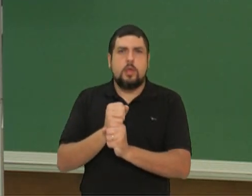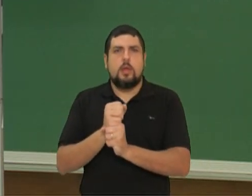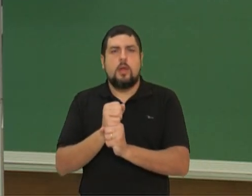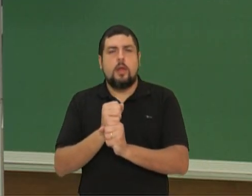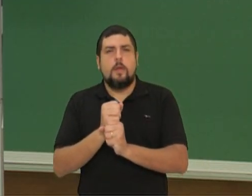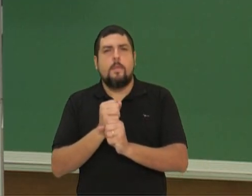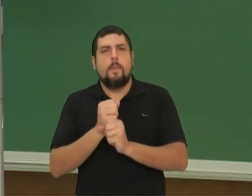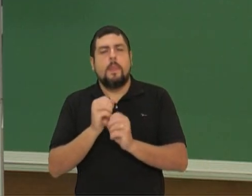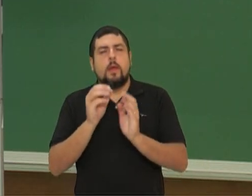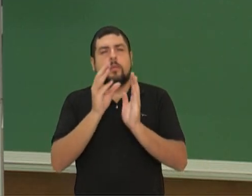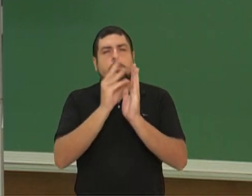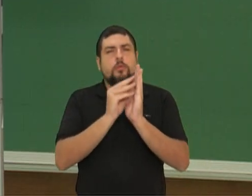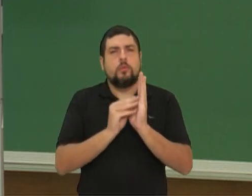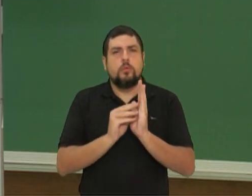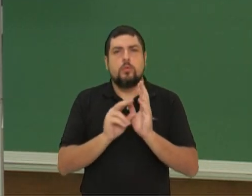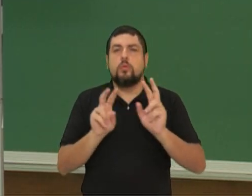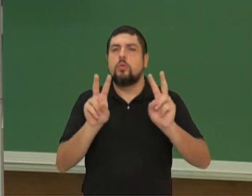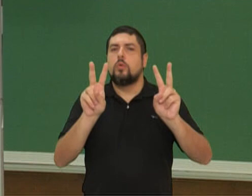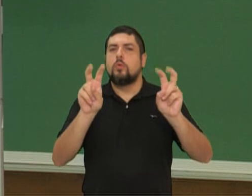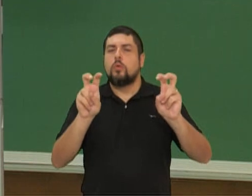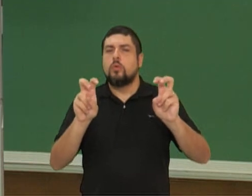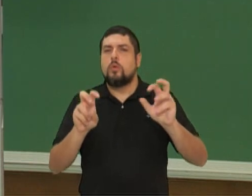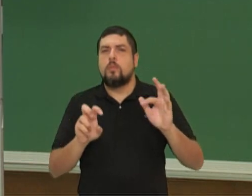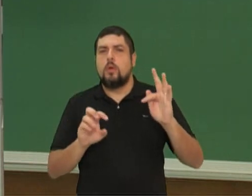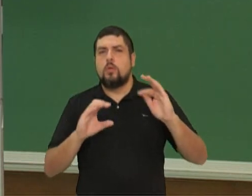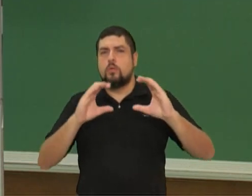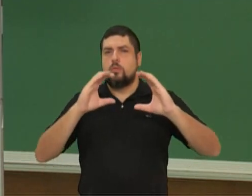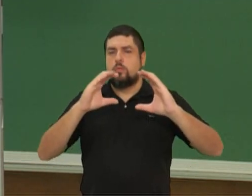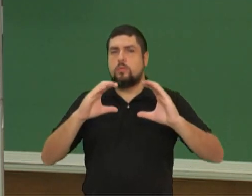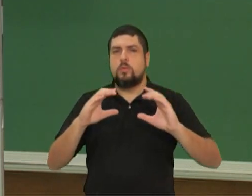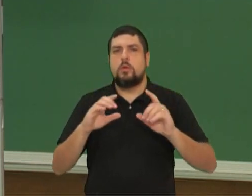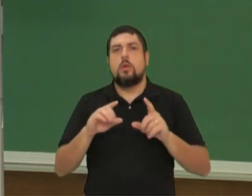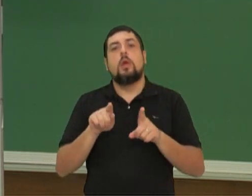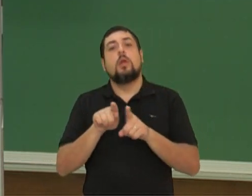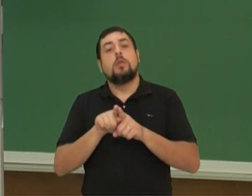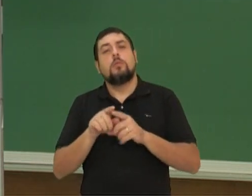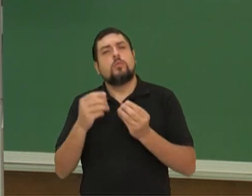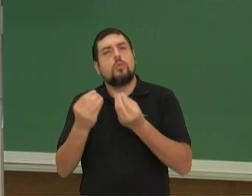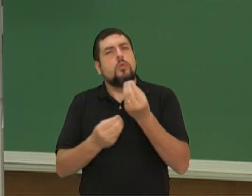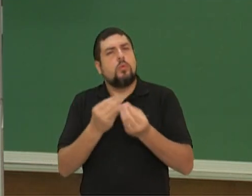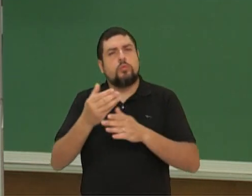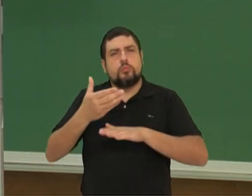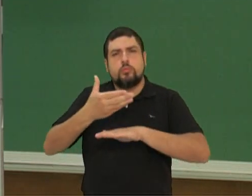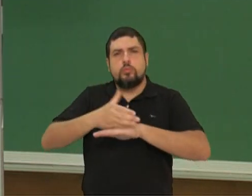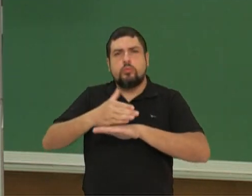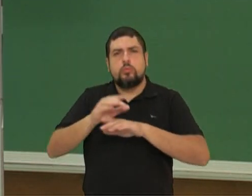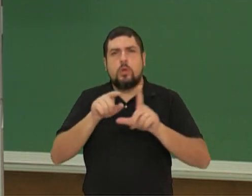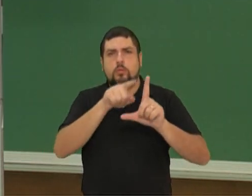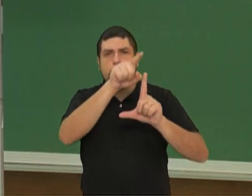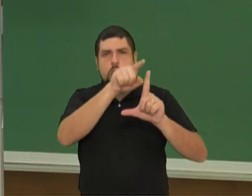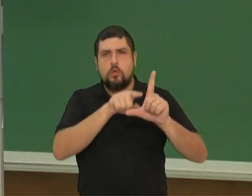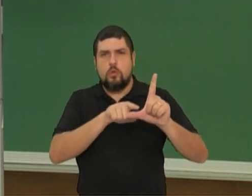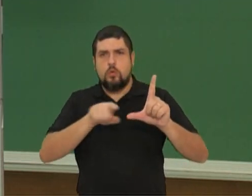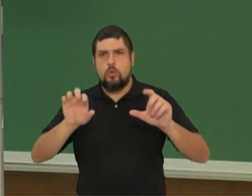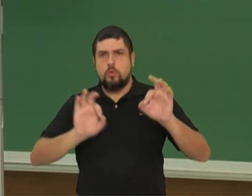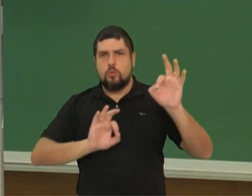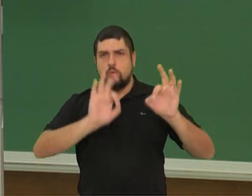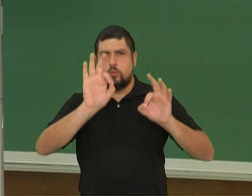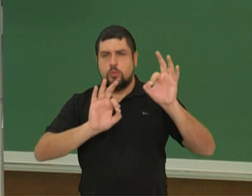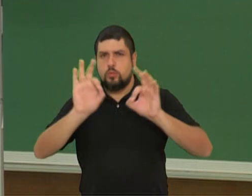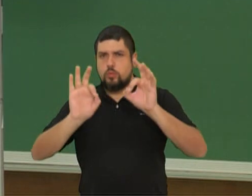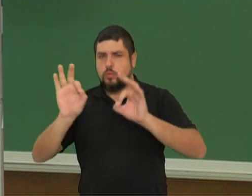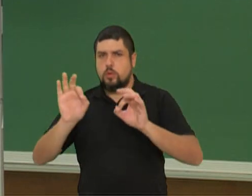função exponencial, até mesmo de construção gráfica, né? Falar de algumas propriedades da sua definição e